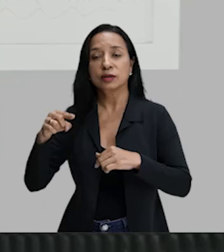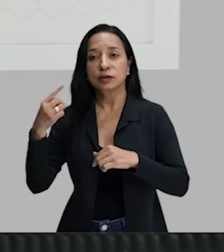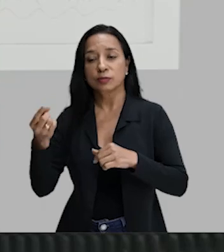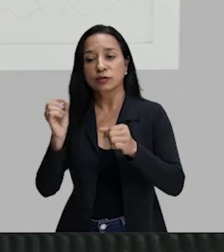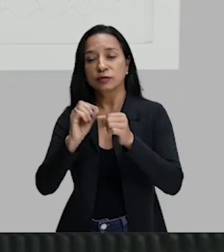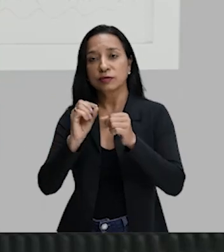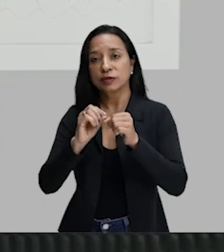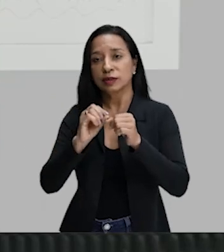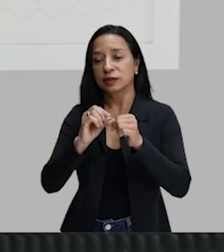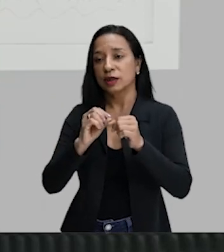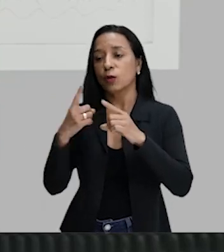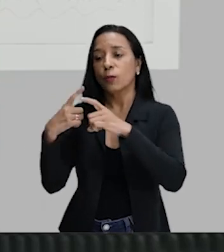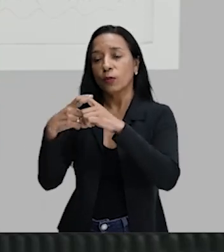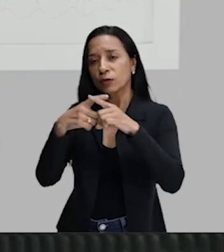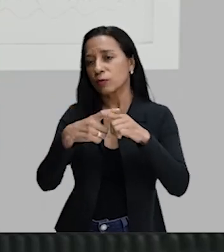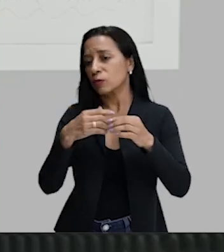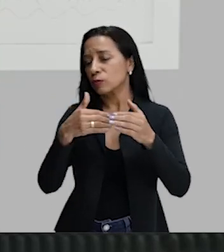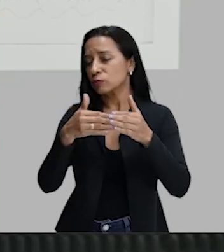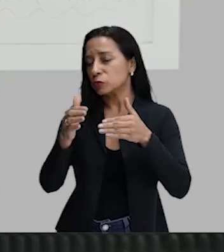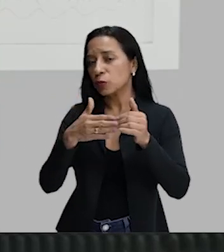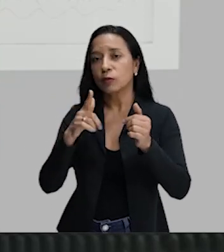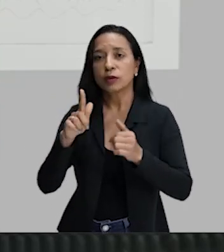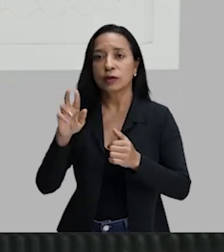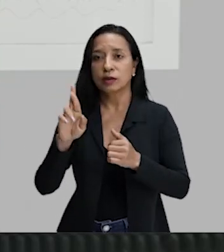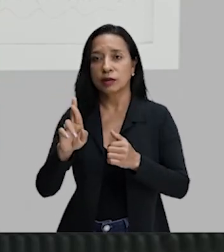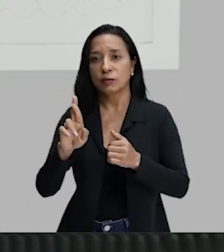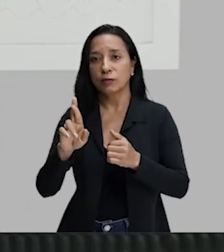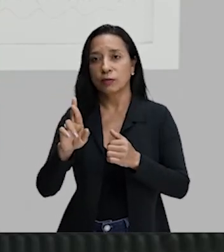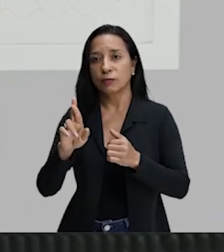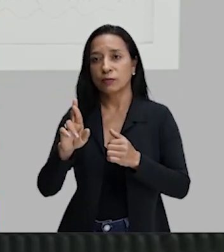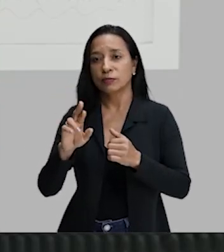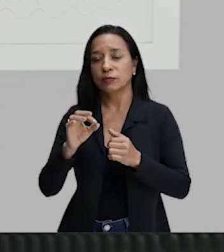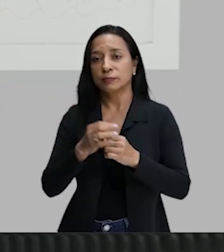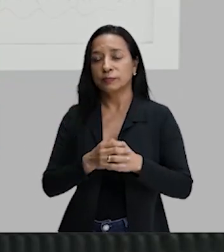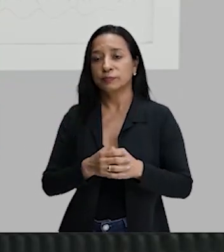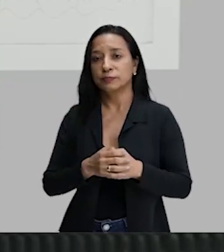polinômio de qualquer grau. Como escrever um polinômio qualquer na forma de um